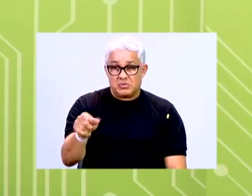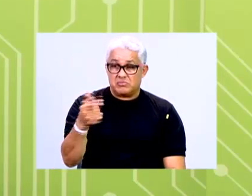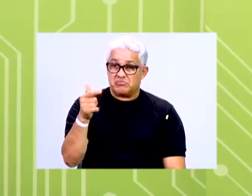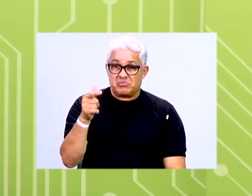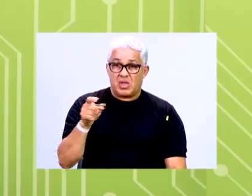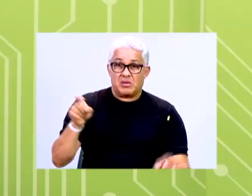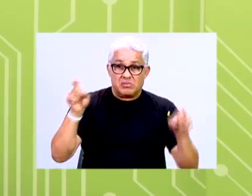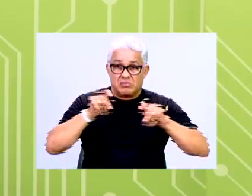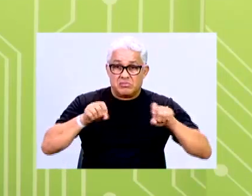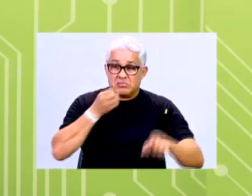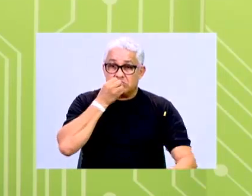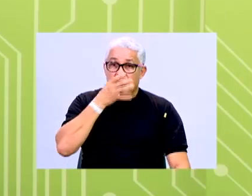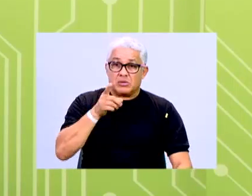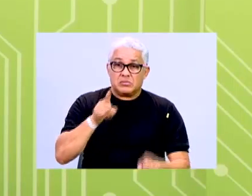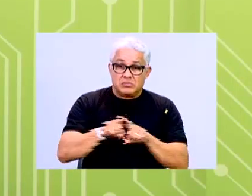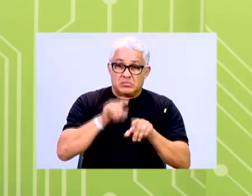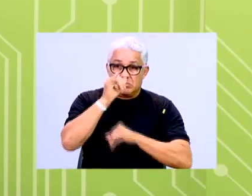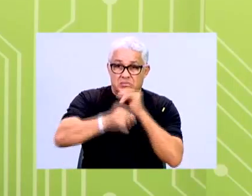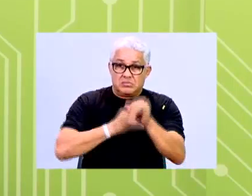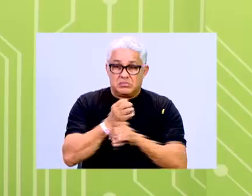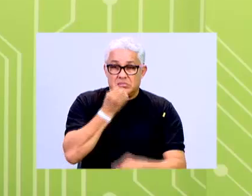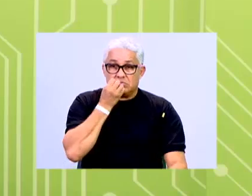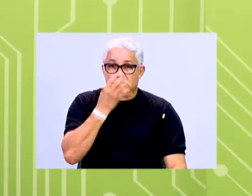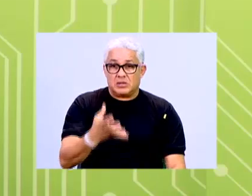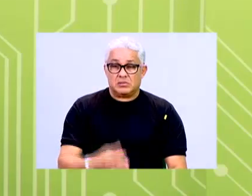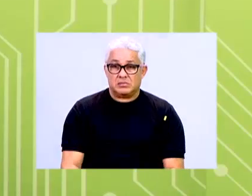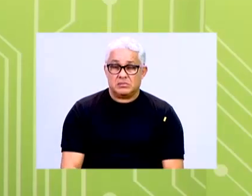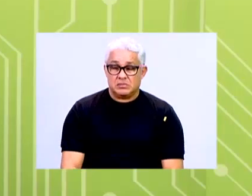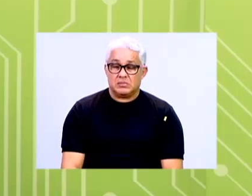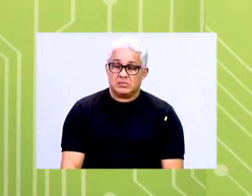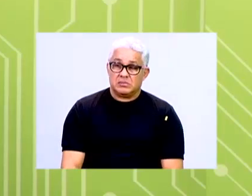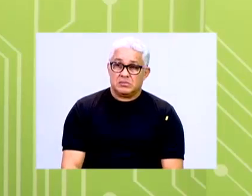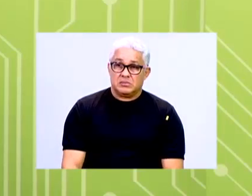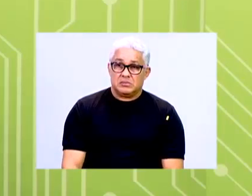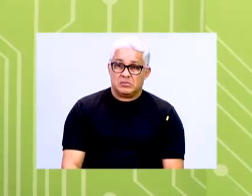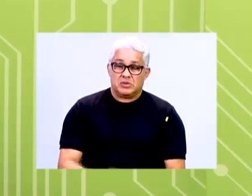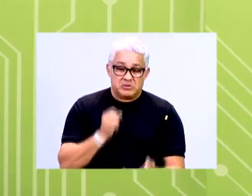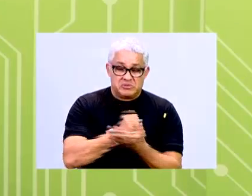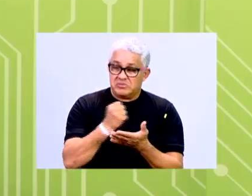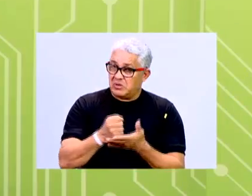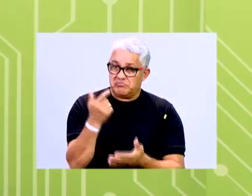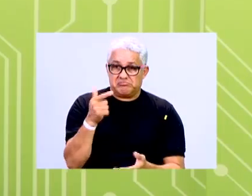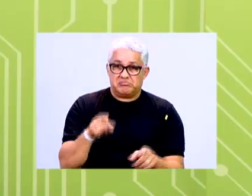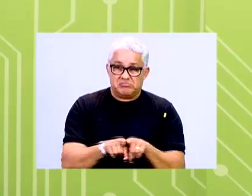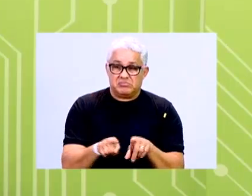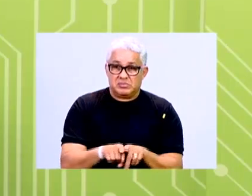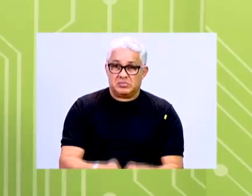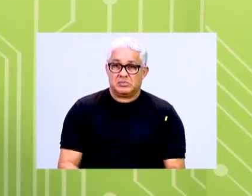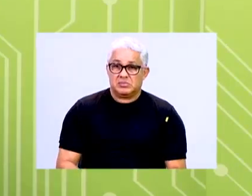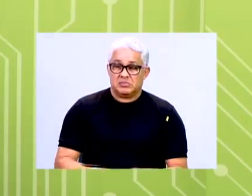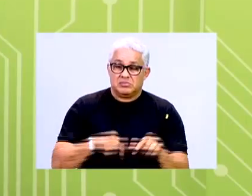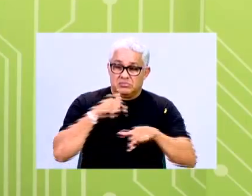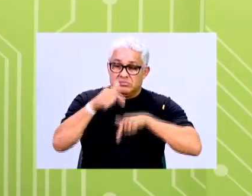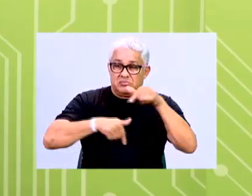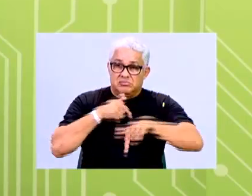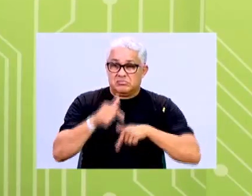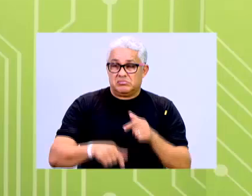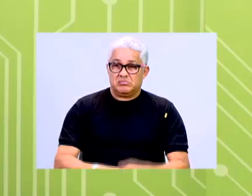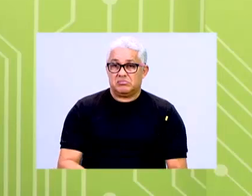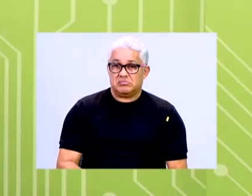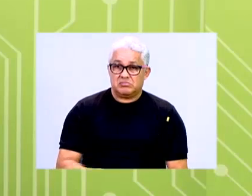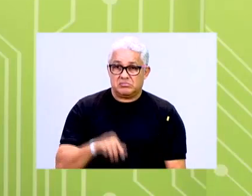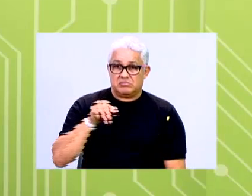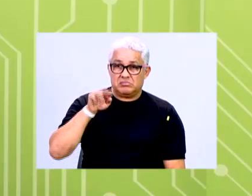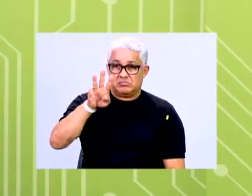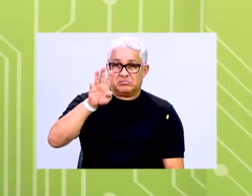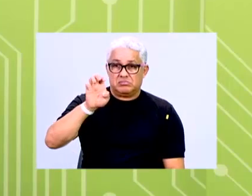ele não tem um link de internet bom, que a aplicação dele vai funcionar. Ou, no mínimo, ele não tenha contratado, né, um servidor web para que essa aplicação seja